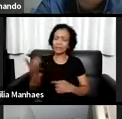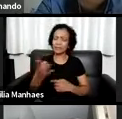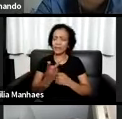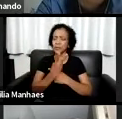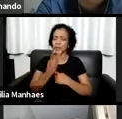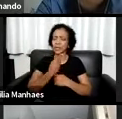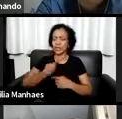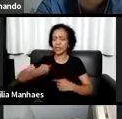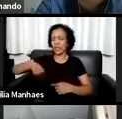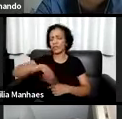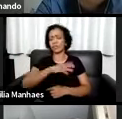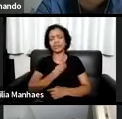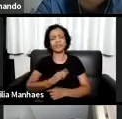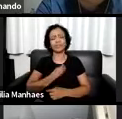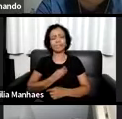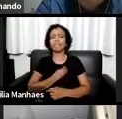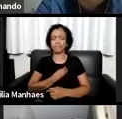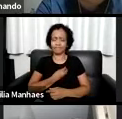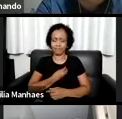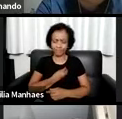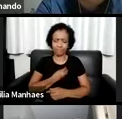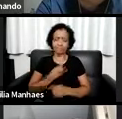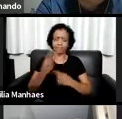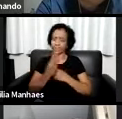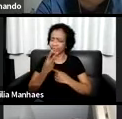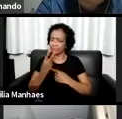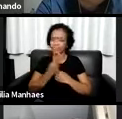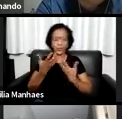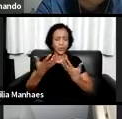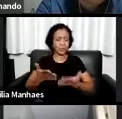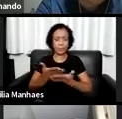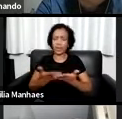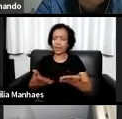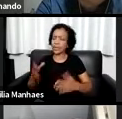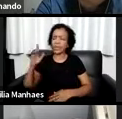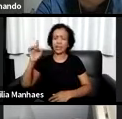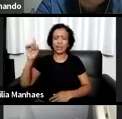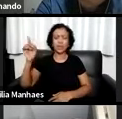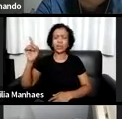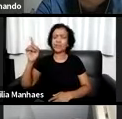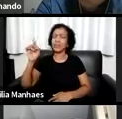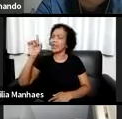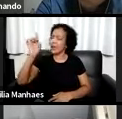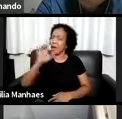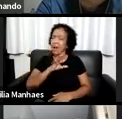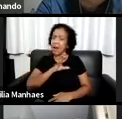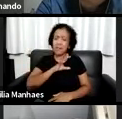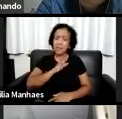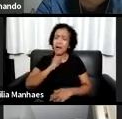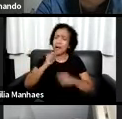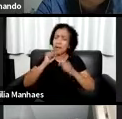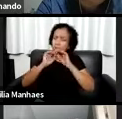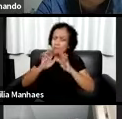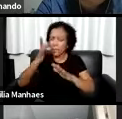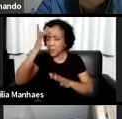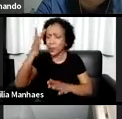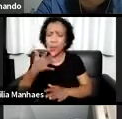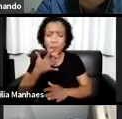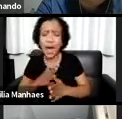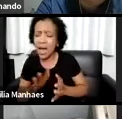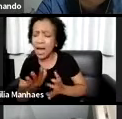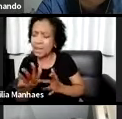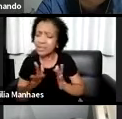juízo, haja no coração de muitas pessoas nesses dias. Ó Senhor amado, pessoas que ainda não te conhecem,